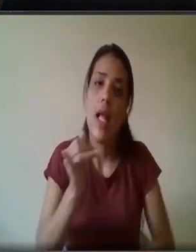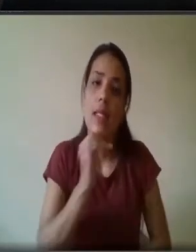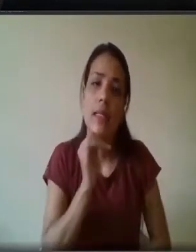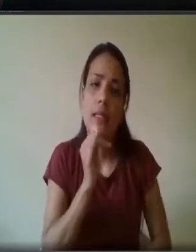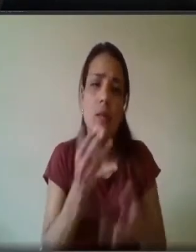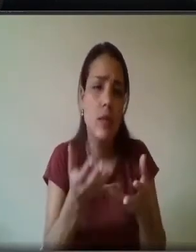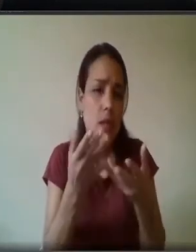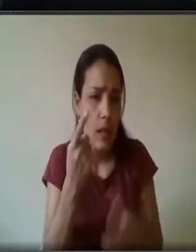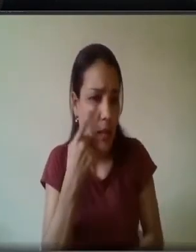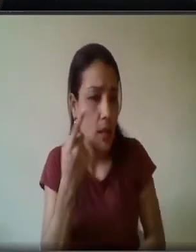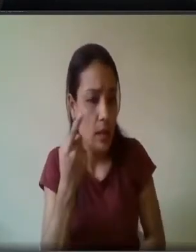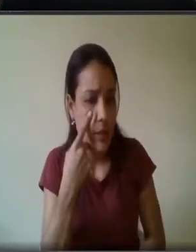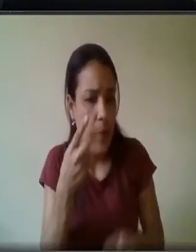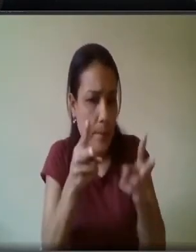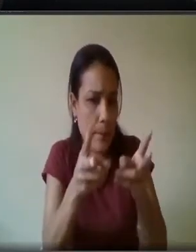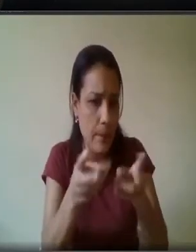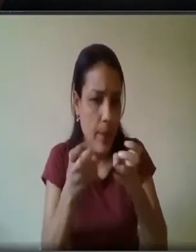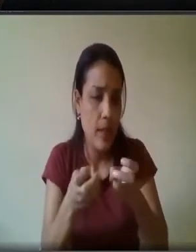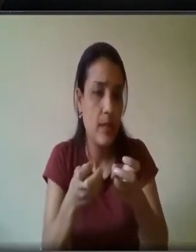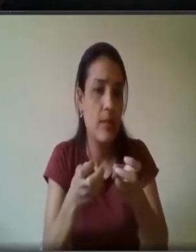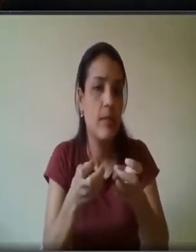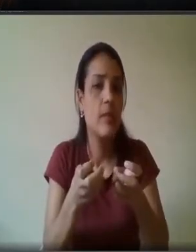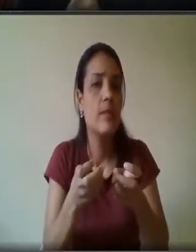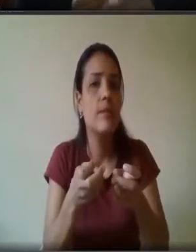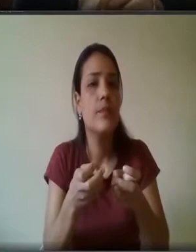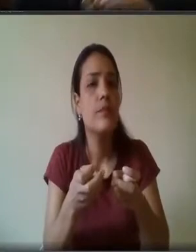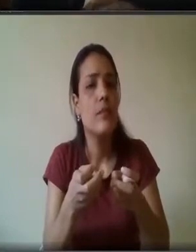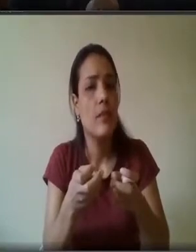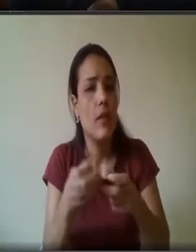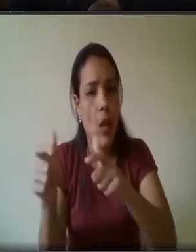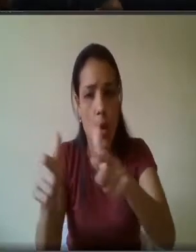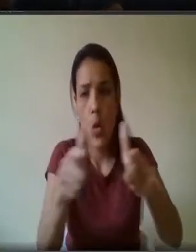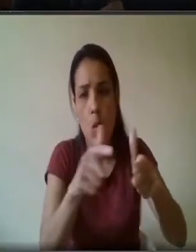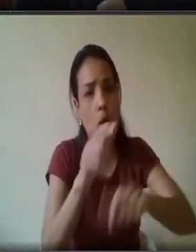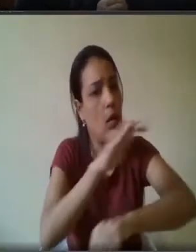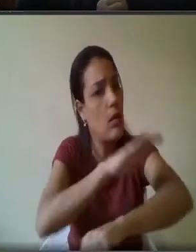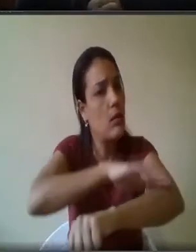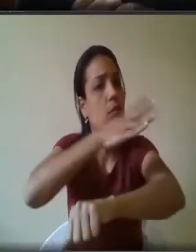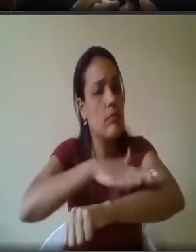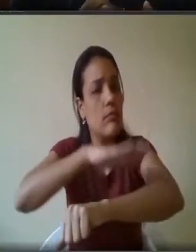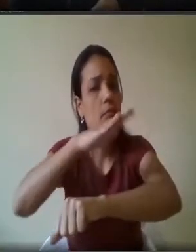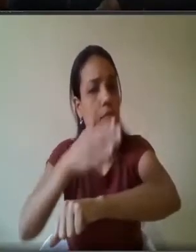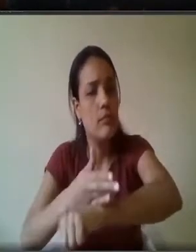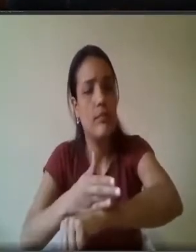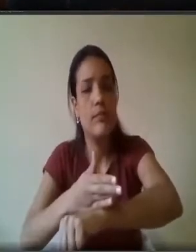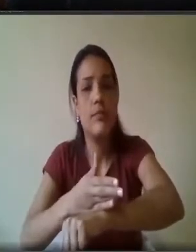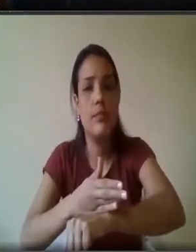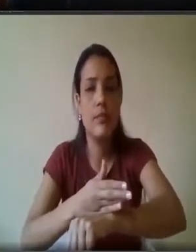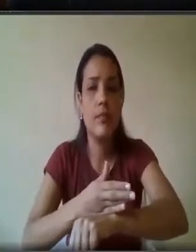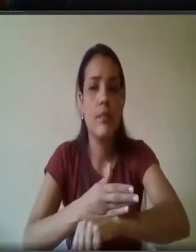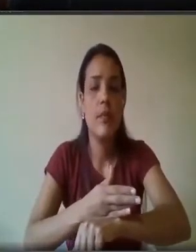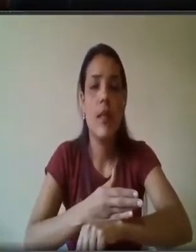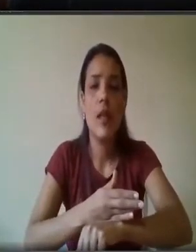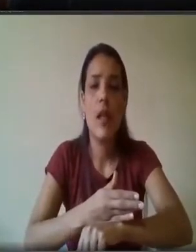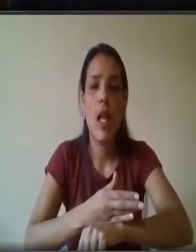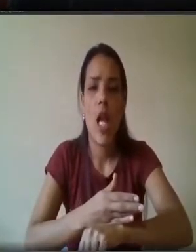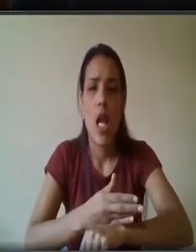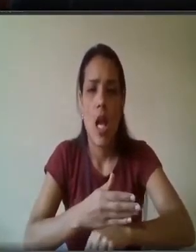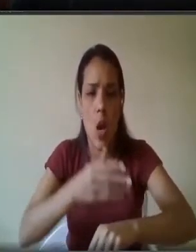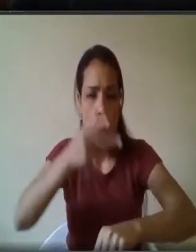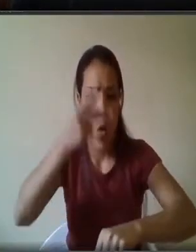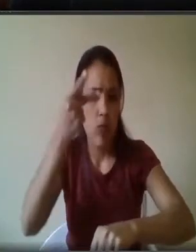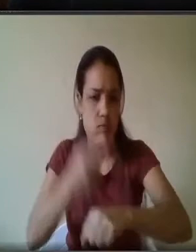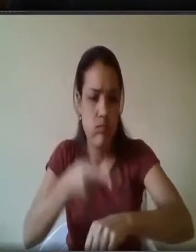várias cadeias montanhosas em pé. Veja bem, ó, Andes, no plural, montanhas rochosas nos